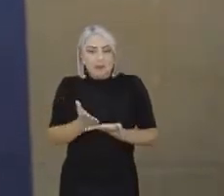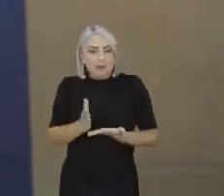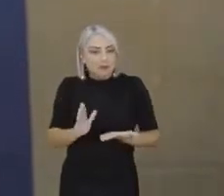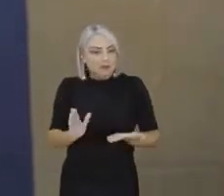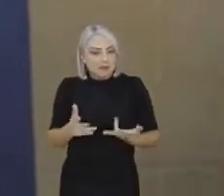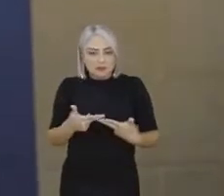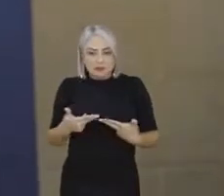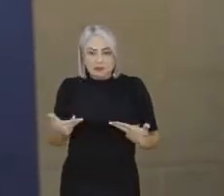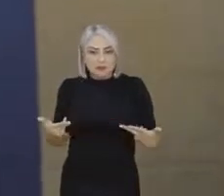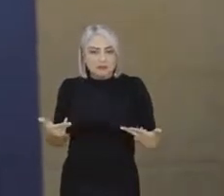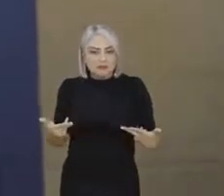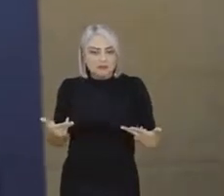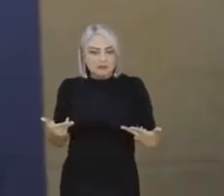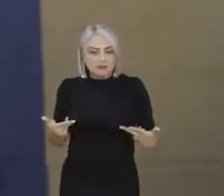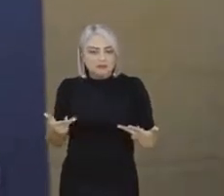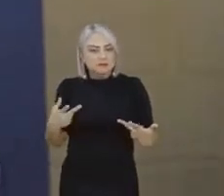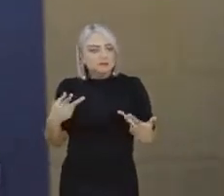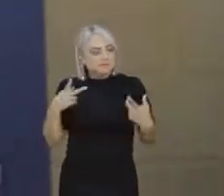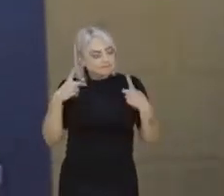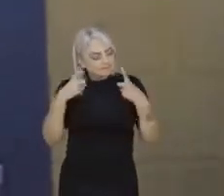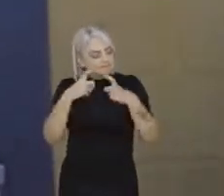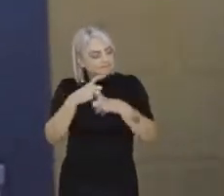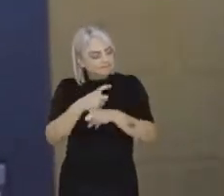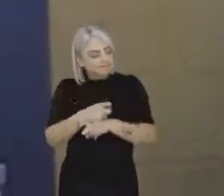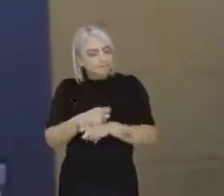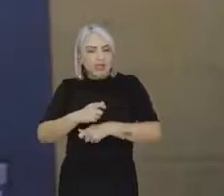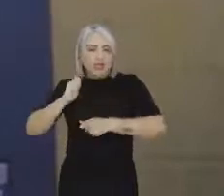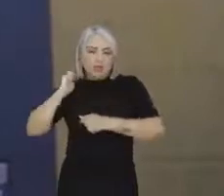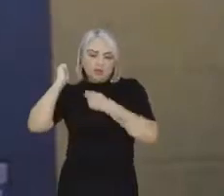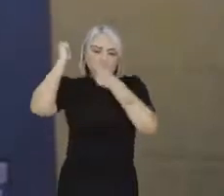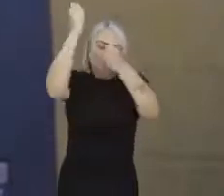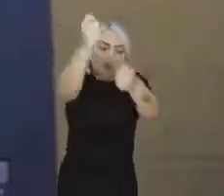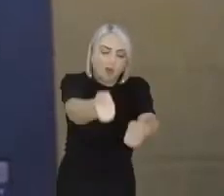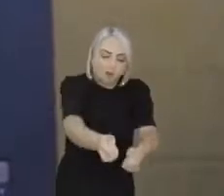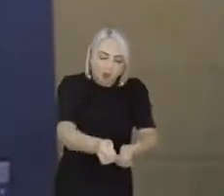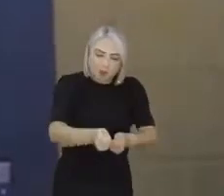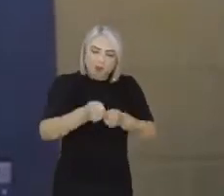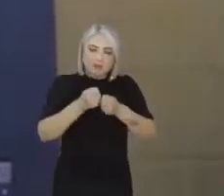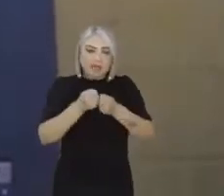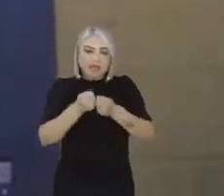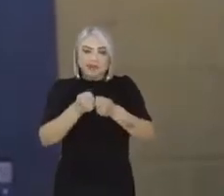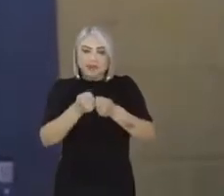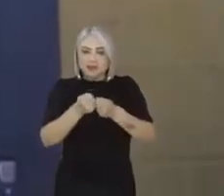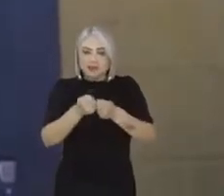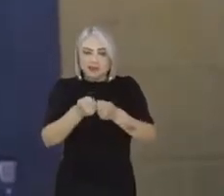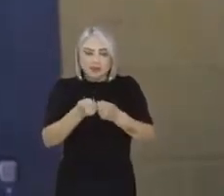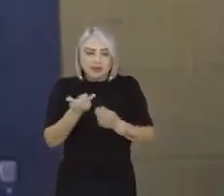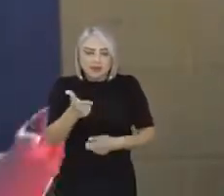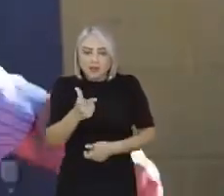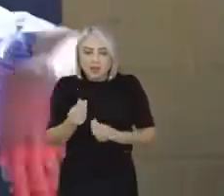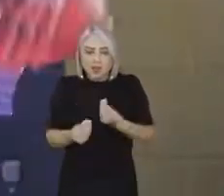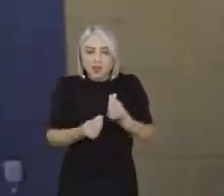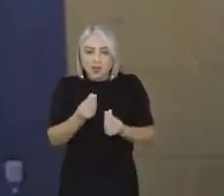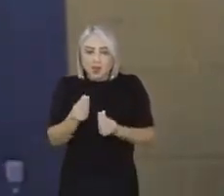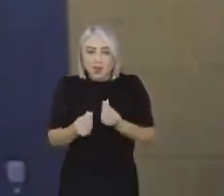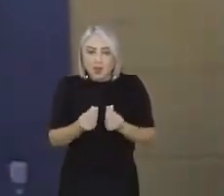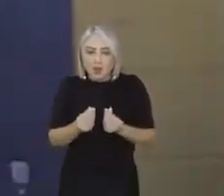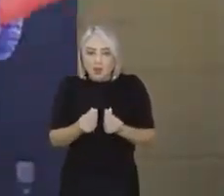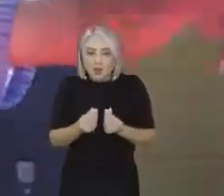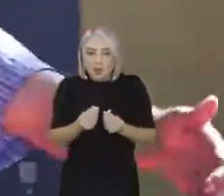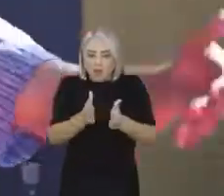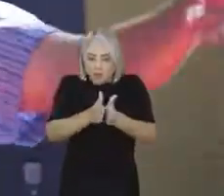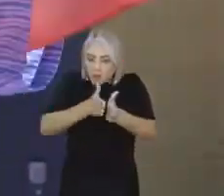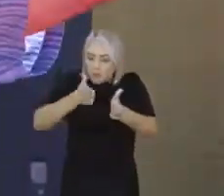É duro. Os pescadores estão ferrados. Porque tem as ovas, a época das ovas.